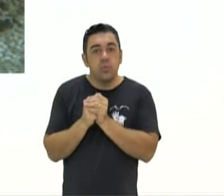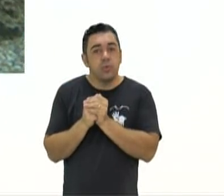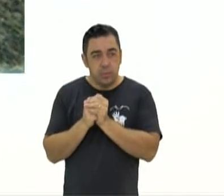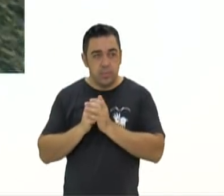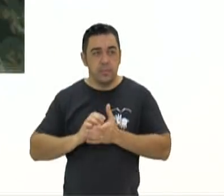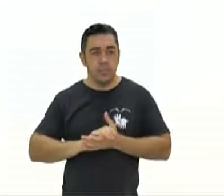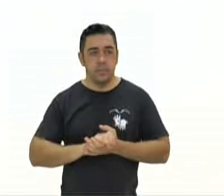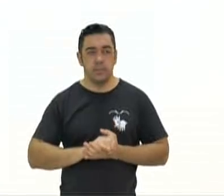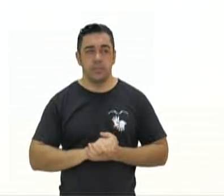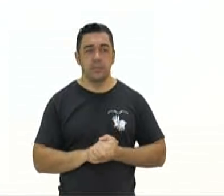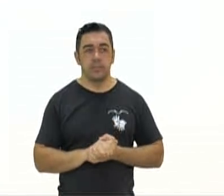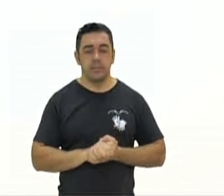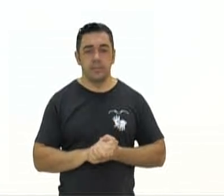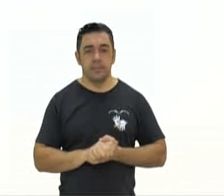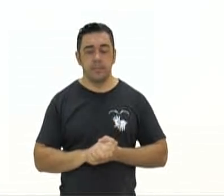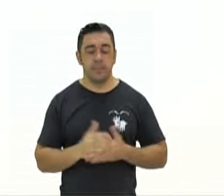vive.